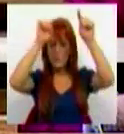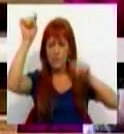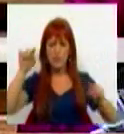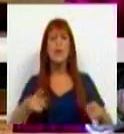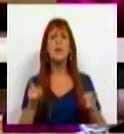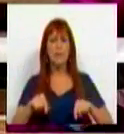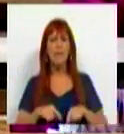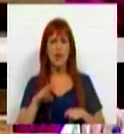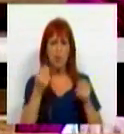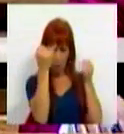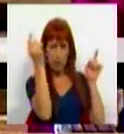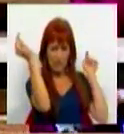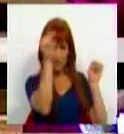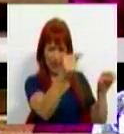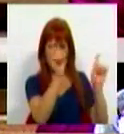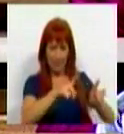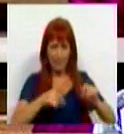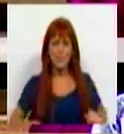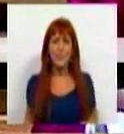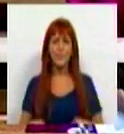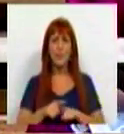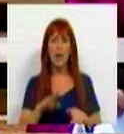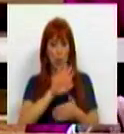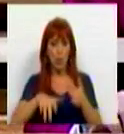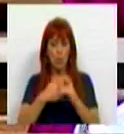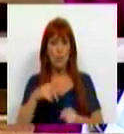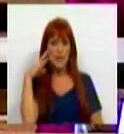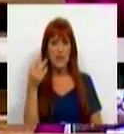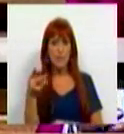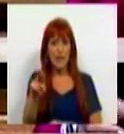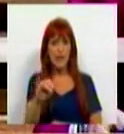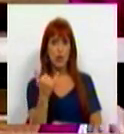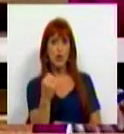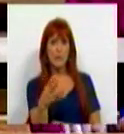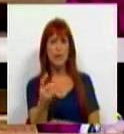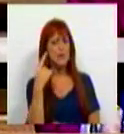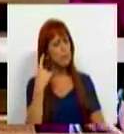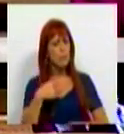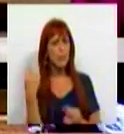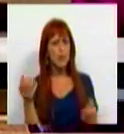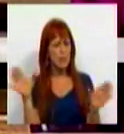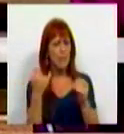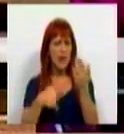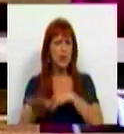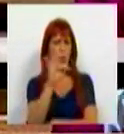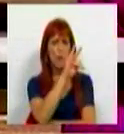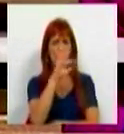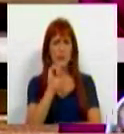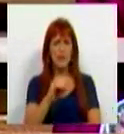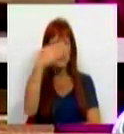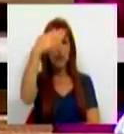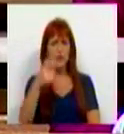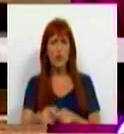irá também às regiões autónomas. O programa Simplex 2016 refletirá os mais de